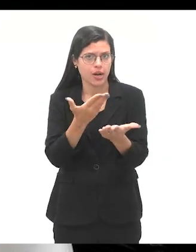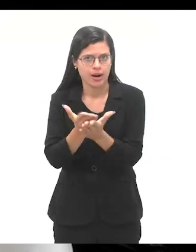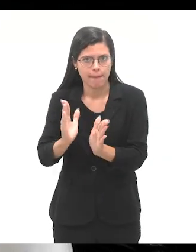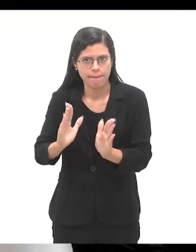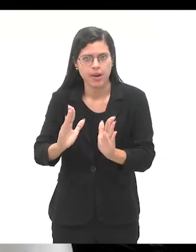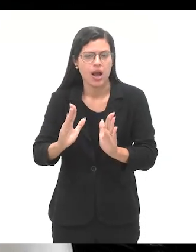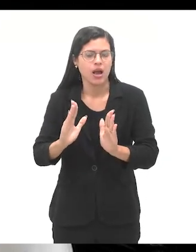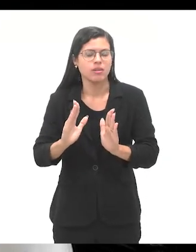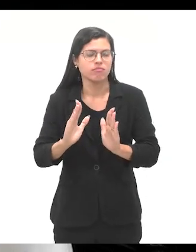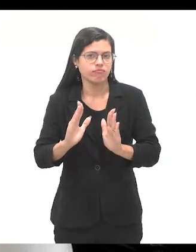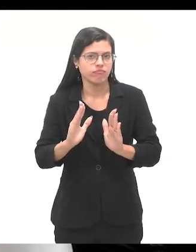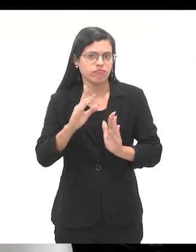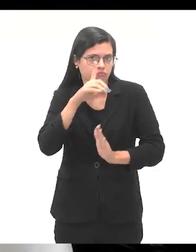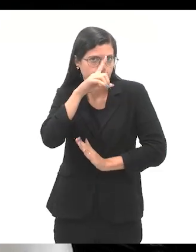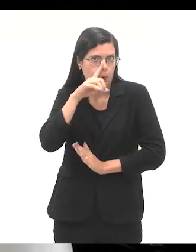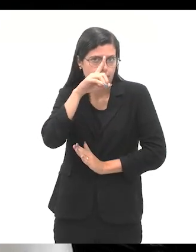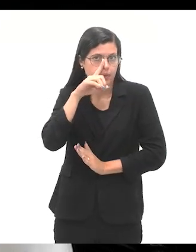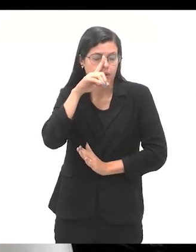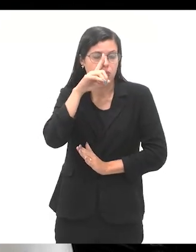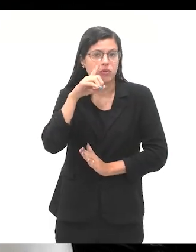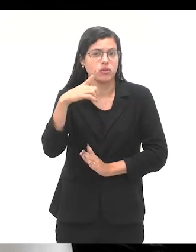gente tem espécies